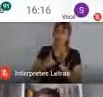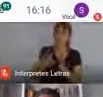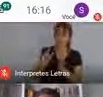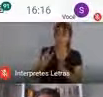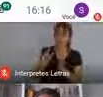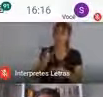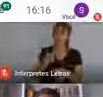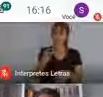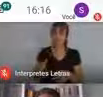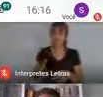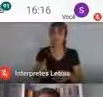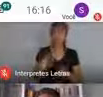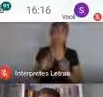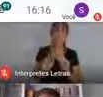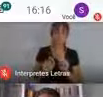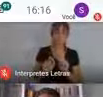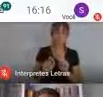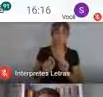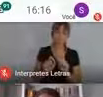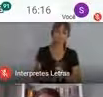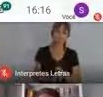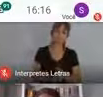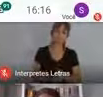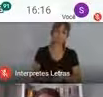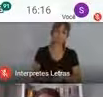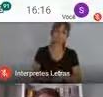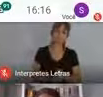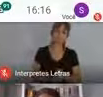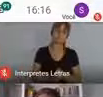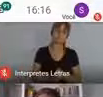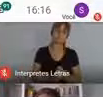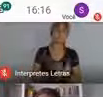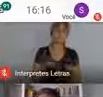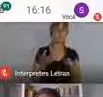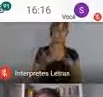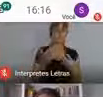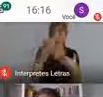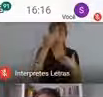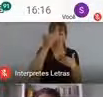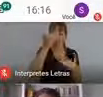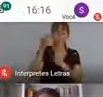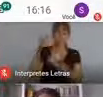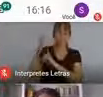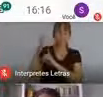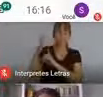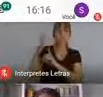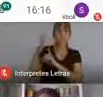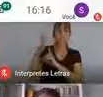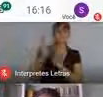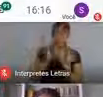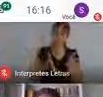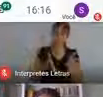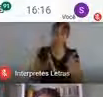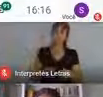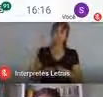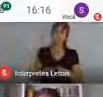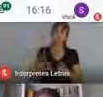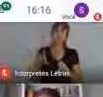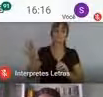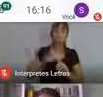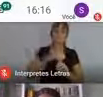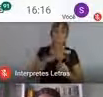continuidade, gostaria mesmo de agradecer ao nosso palestrante de hoje e à nossa mediadora,